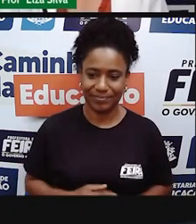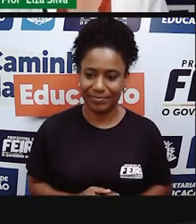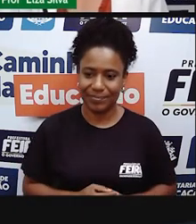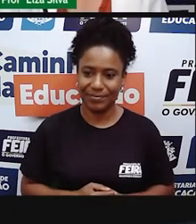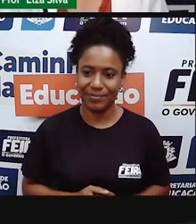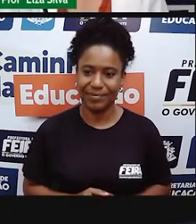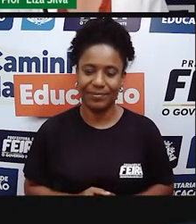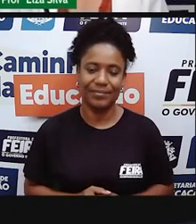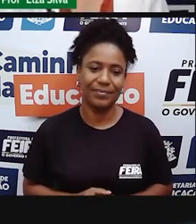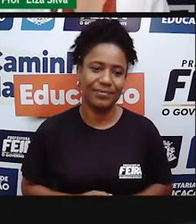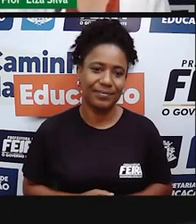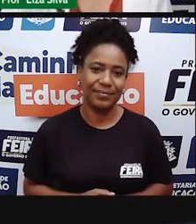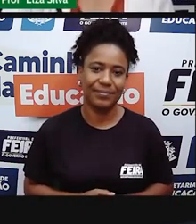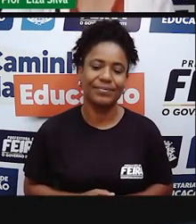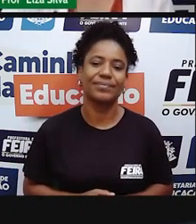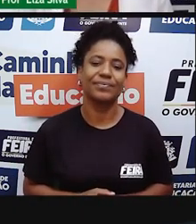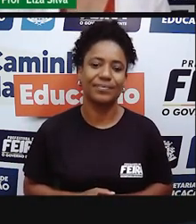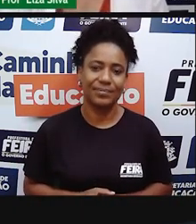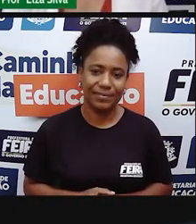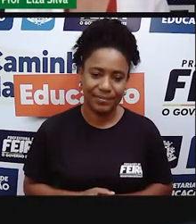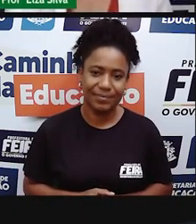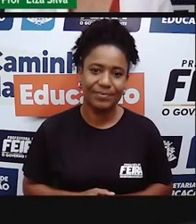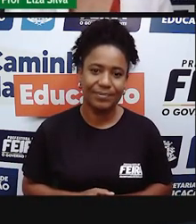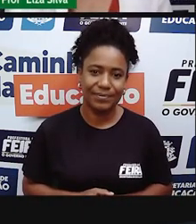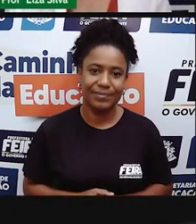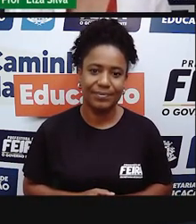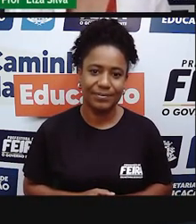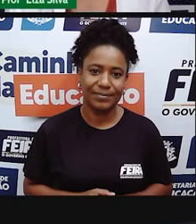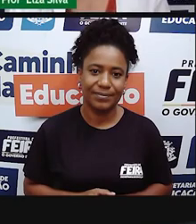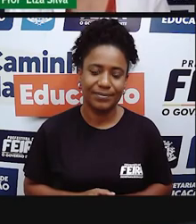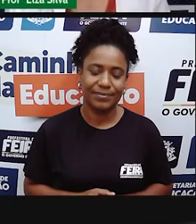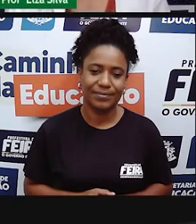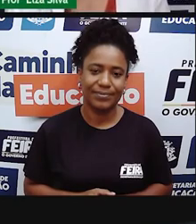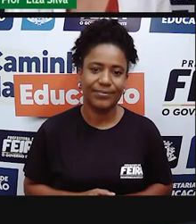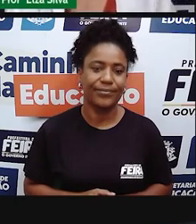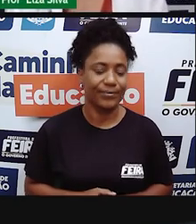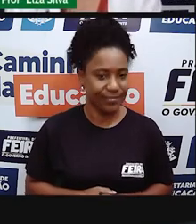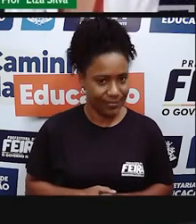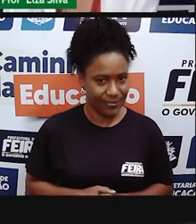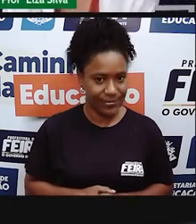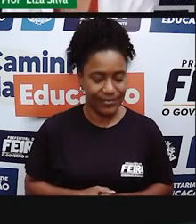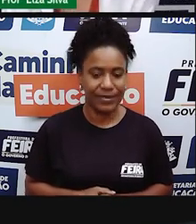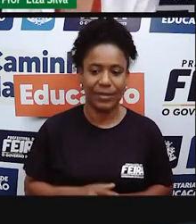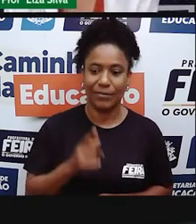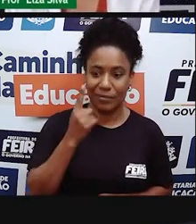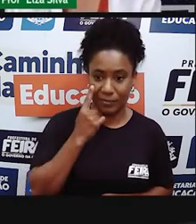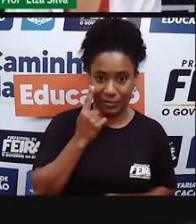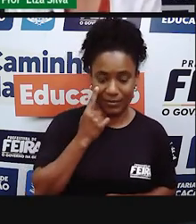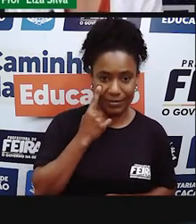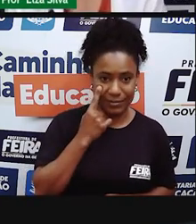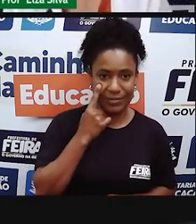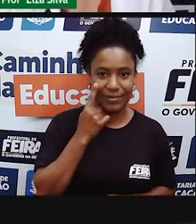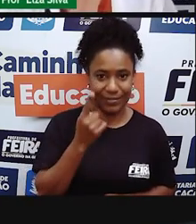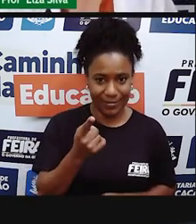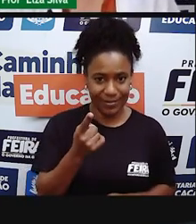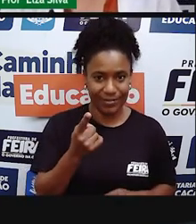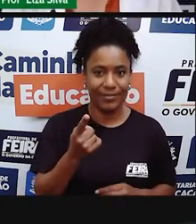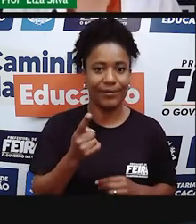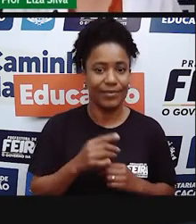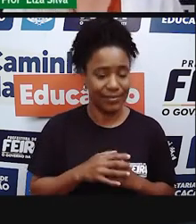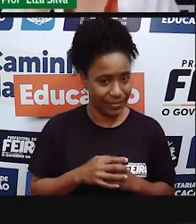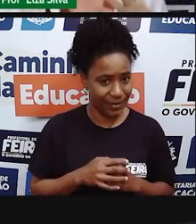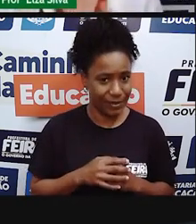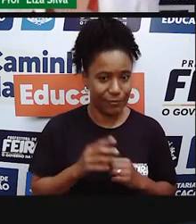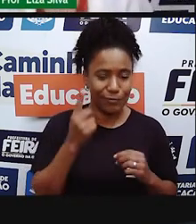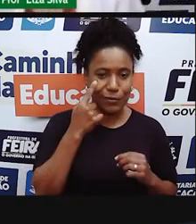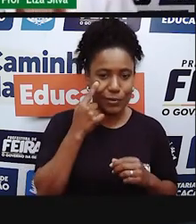Vocês devem ter percebido, durante, né, a atividade que nós fizemos, que